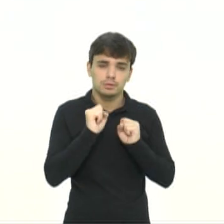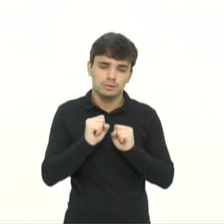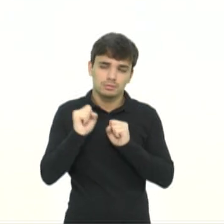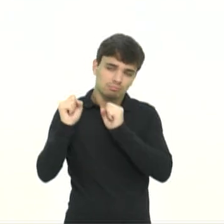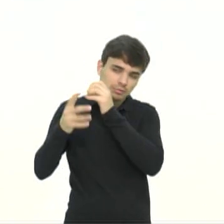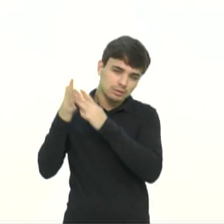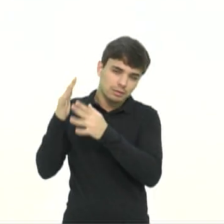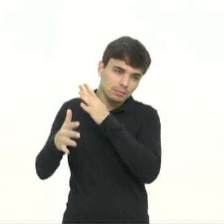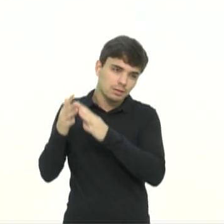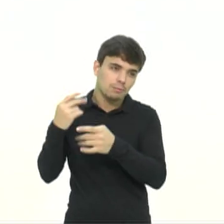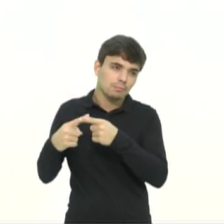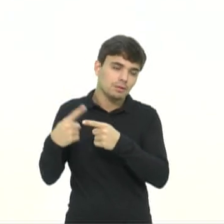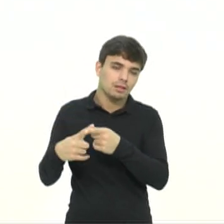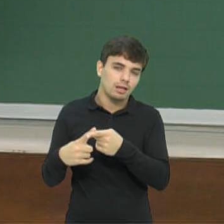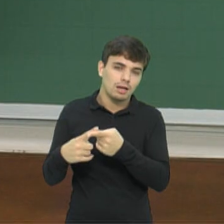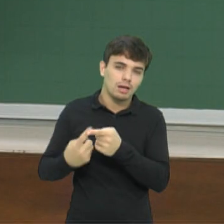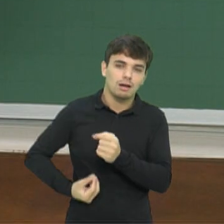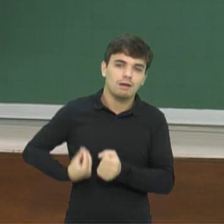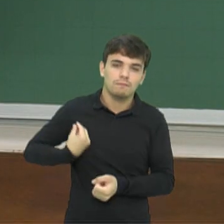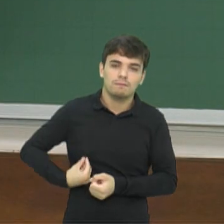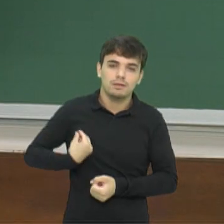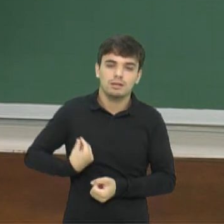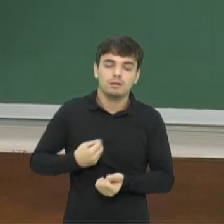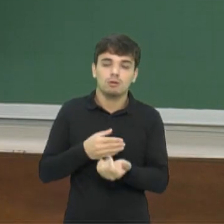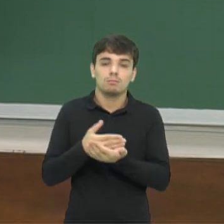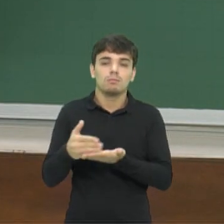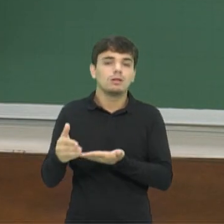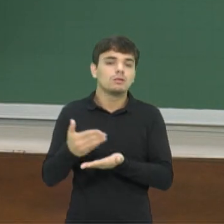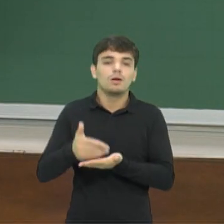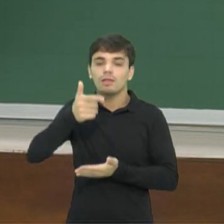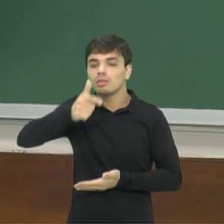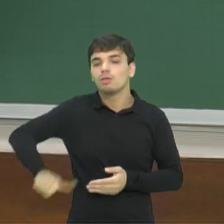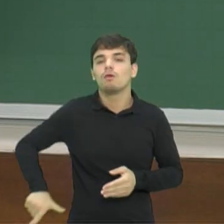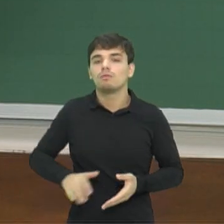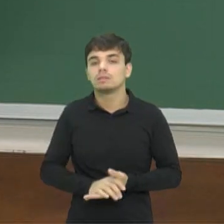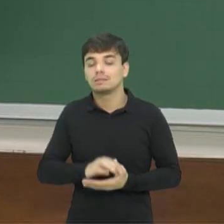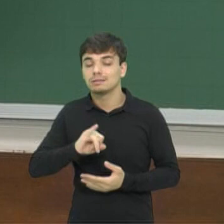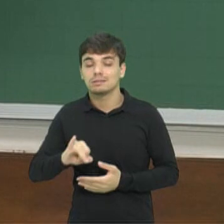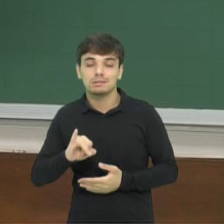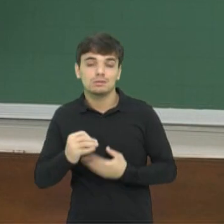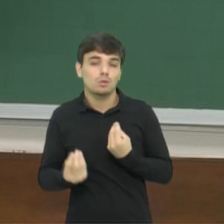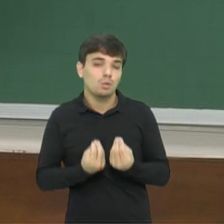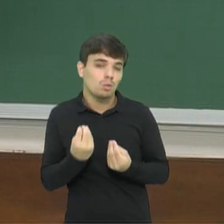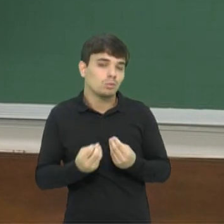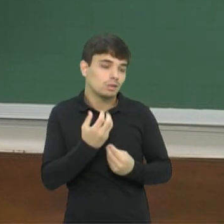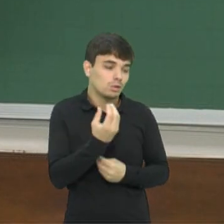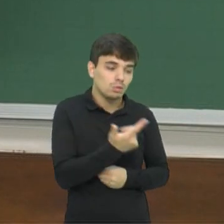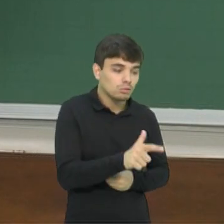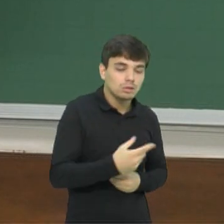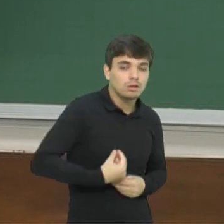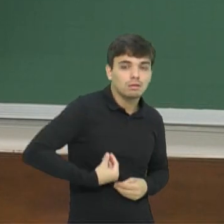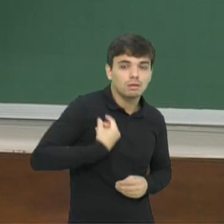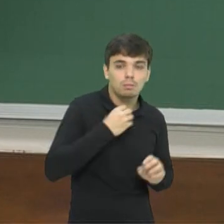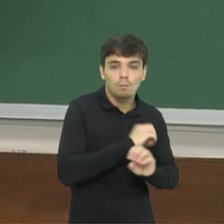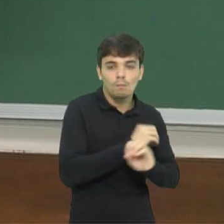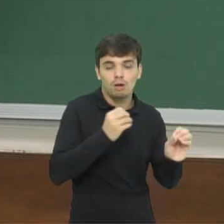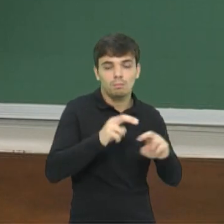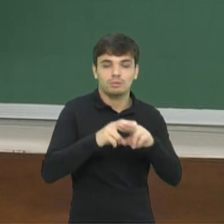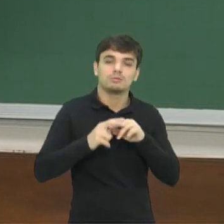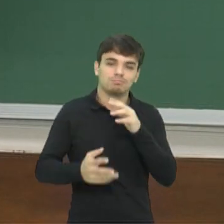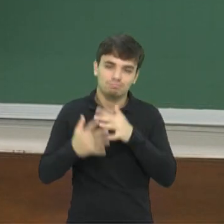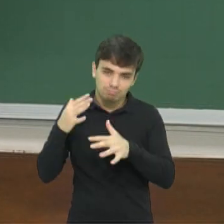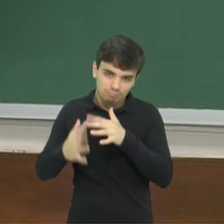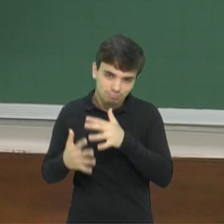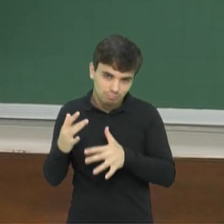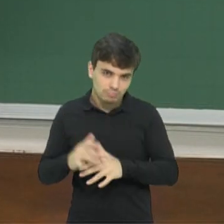cabeça porque ele diz que a vida começou a surgir novamente. Como que a vida começou a surgir novamente se era uma ilha estéril, né? Então, pode ter confundido um pouquinho essa fala